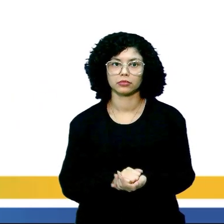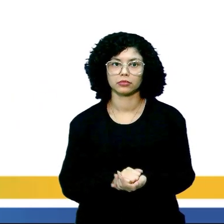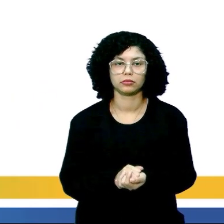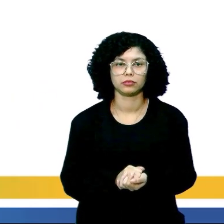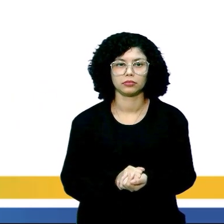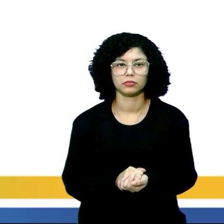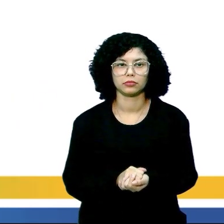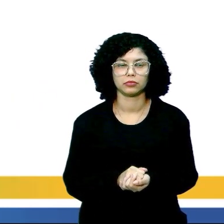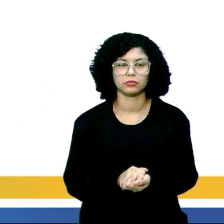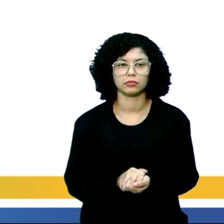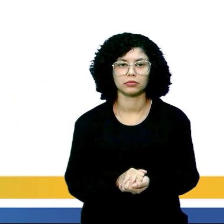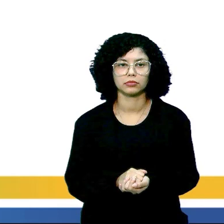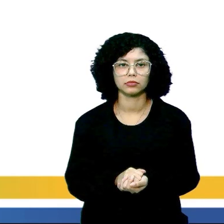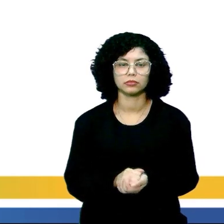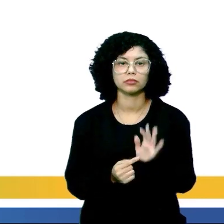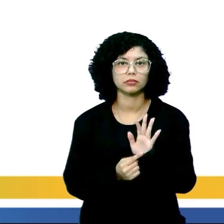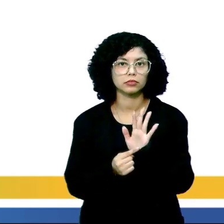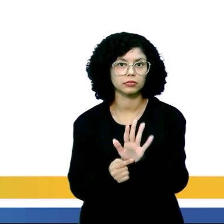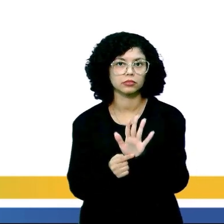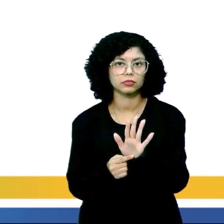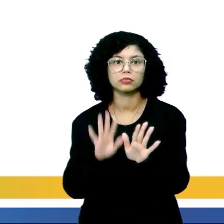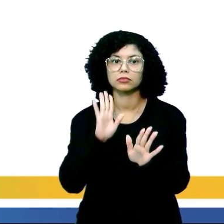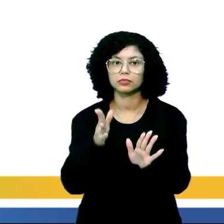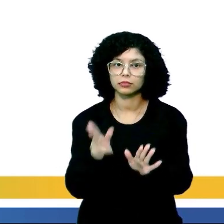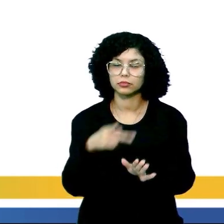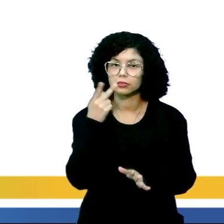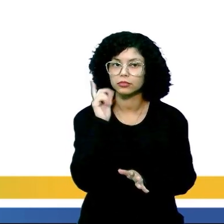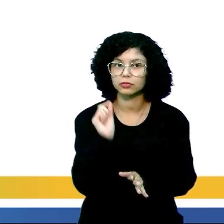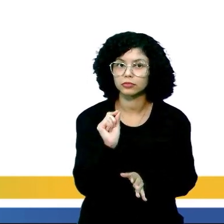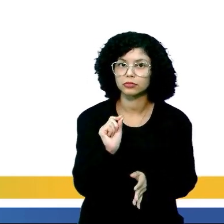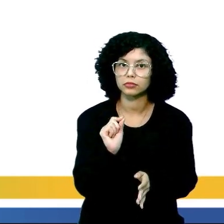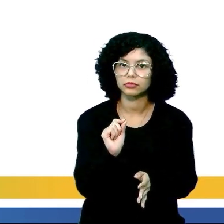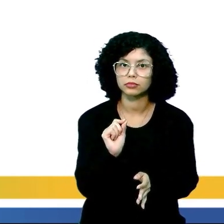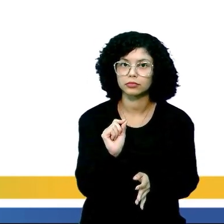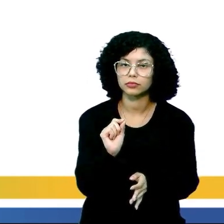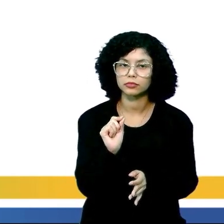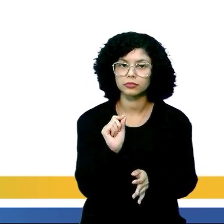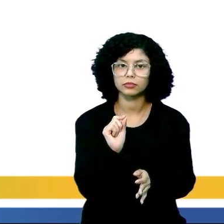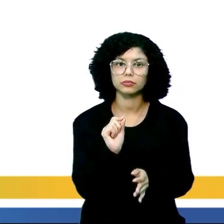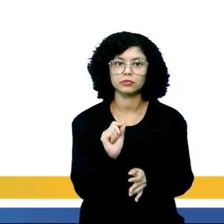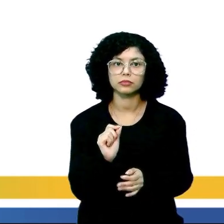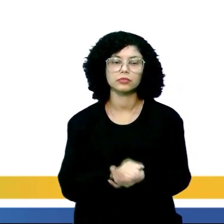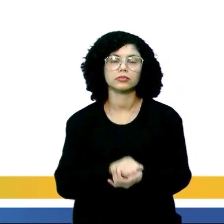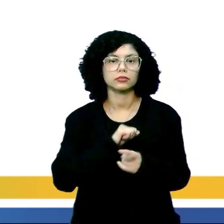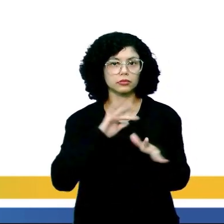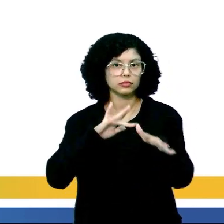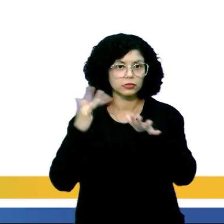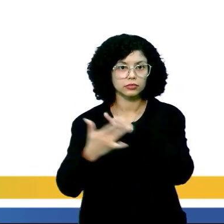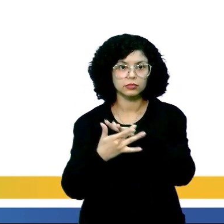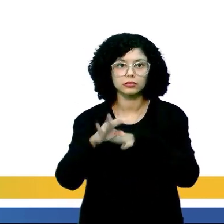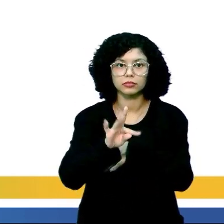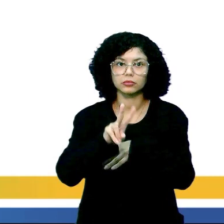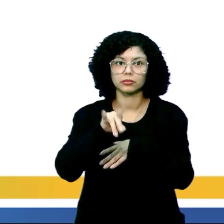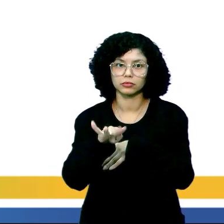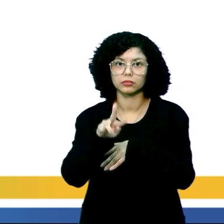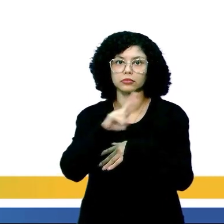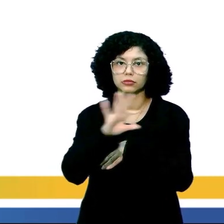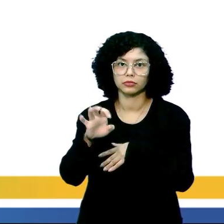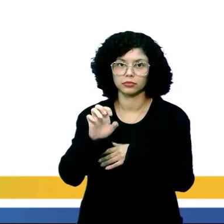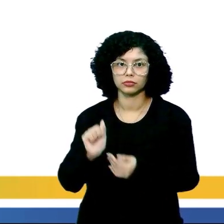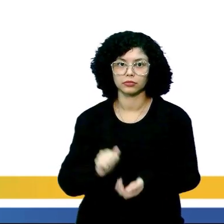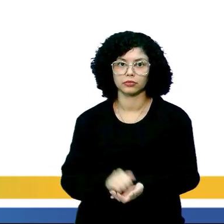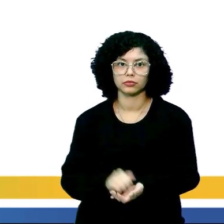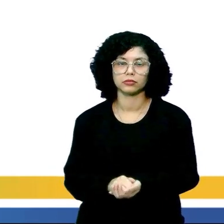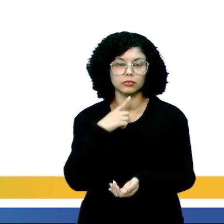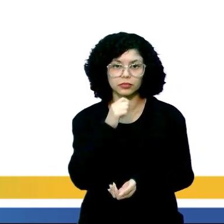o nosso enunciador, ele já afirma, né, que a rede social que está sendo abordada é o Twitter.